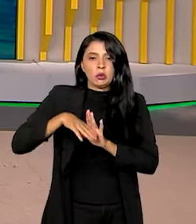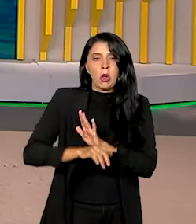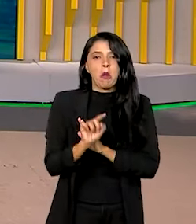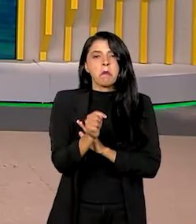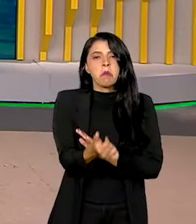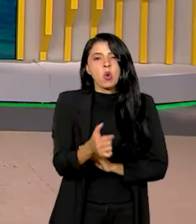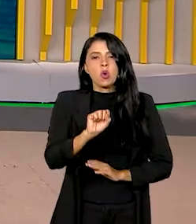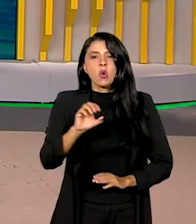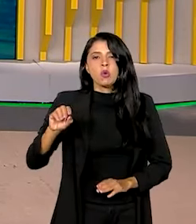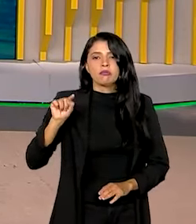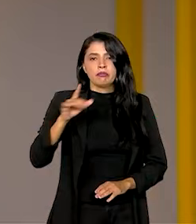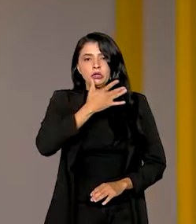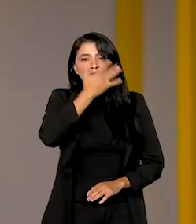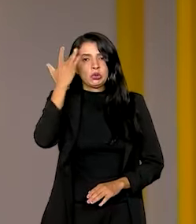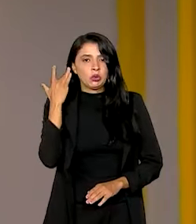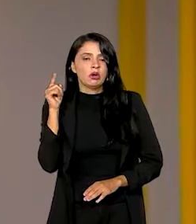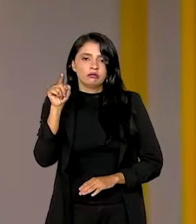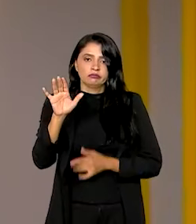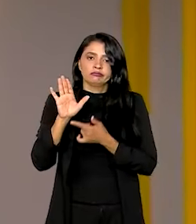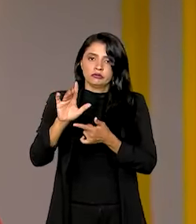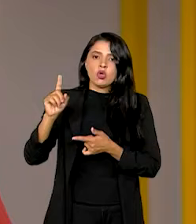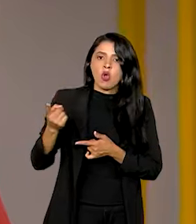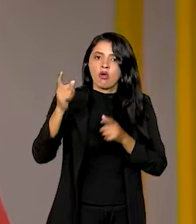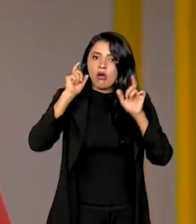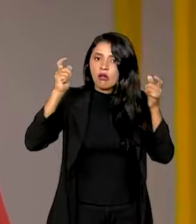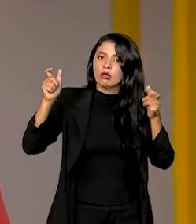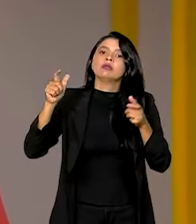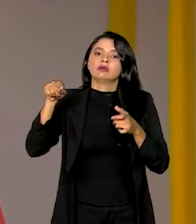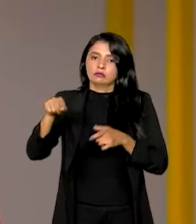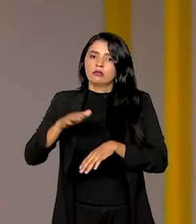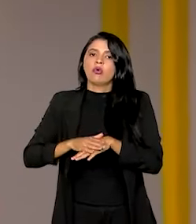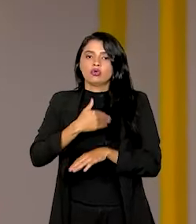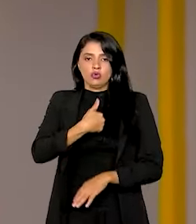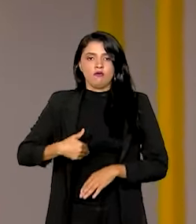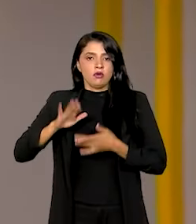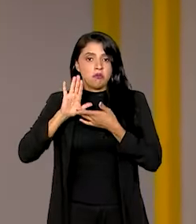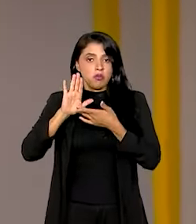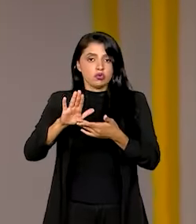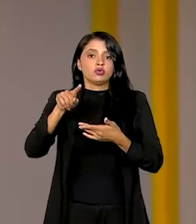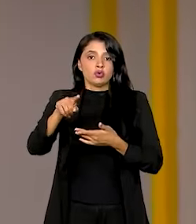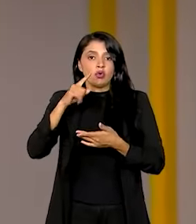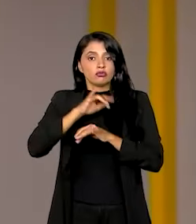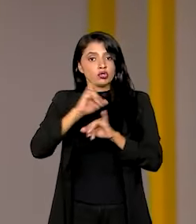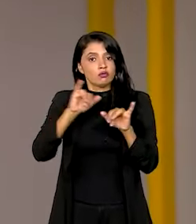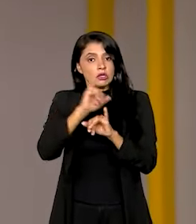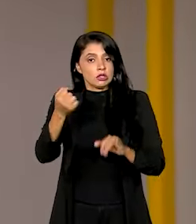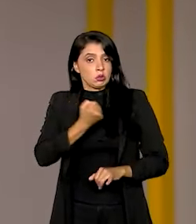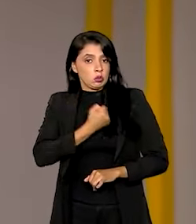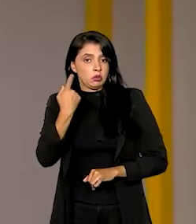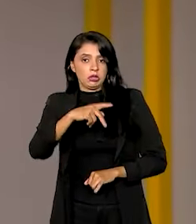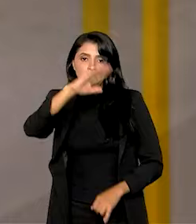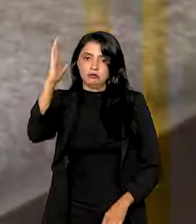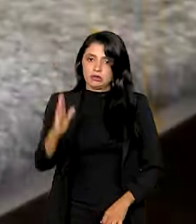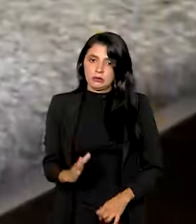de 800 mil pessoas. Este foi um dos alertas apresentados hoje pelo governo durante a divulgação dos números no